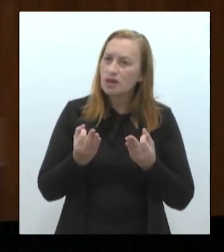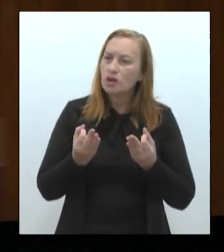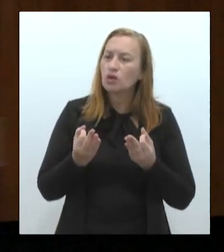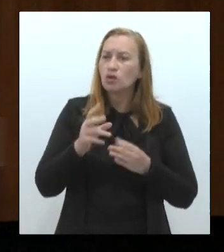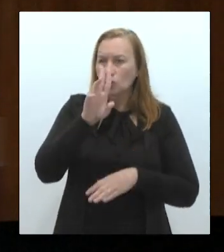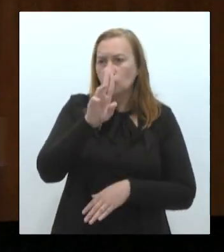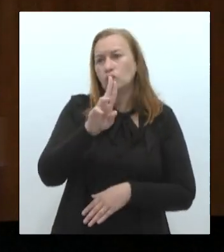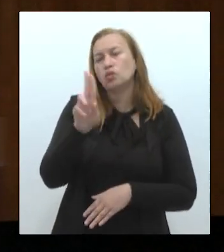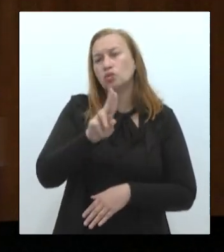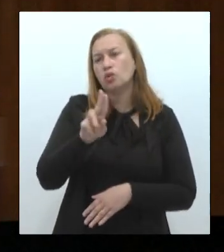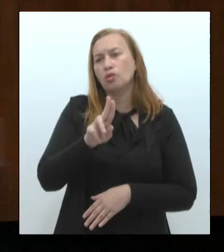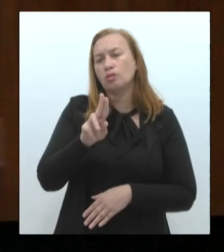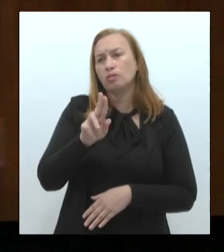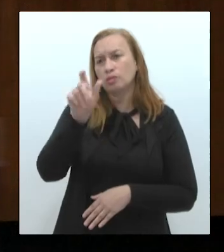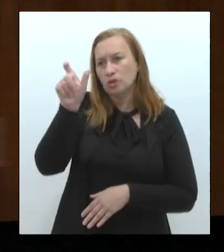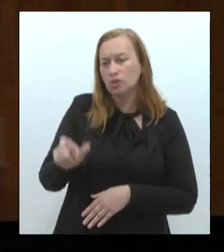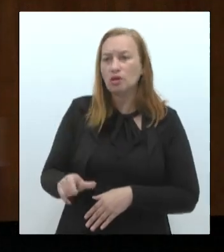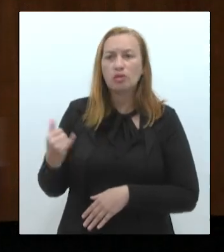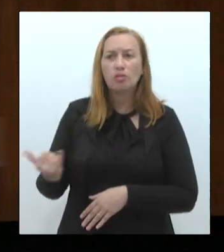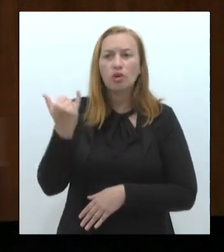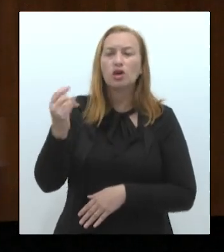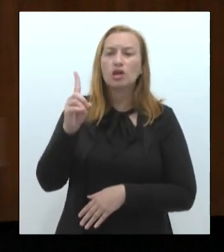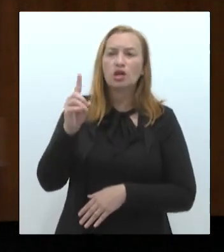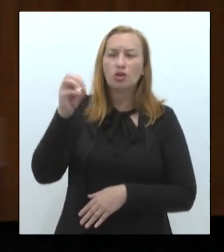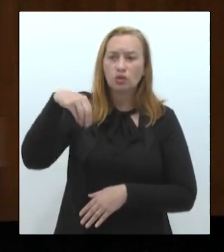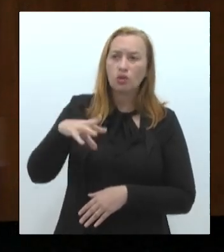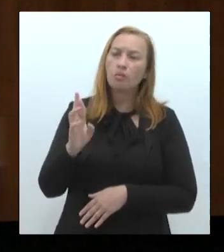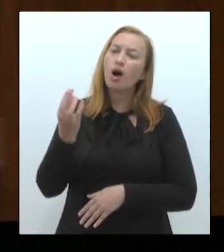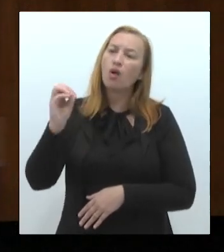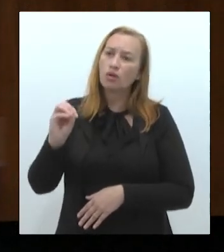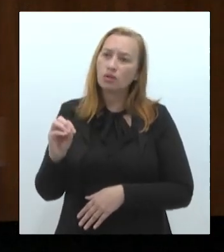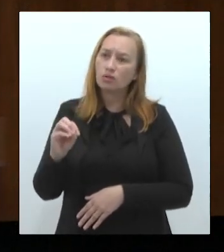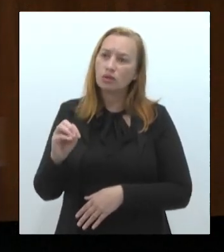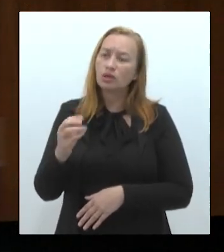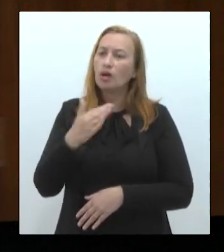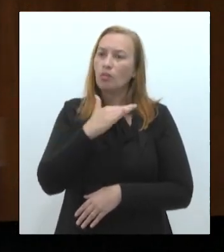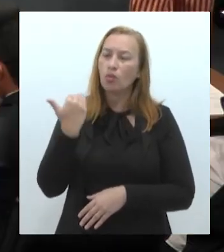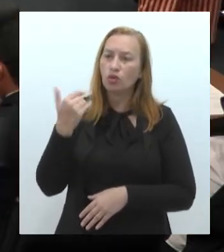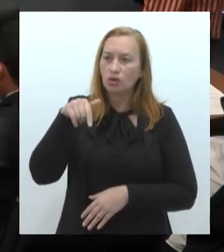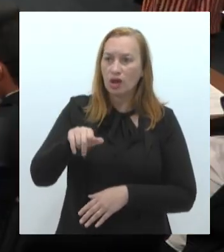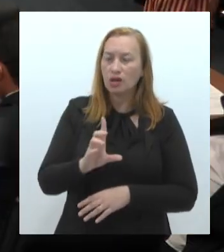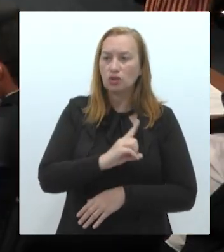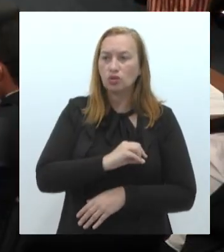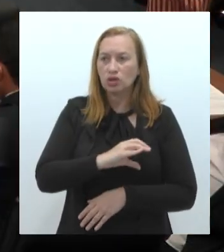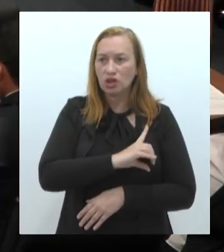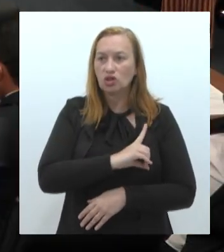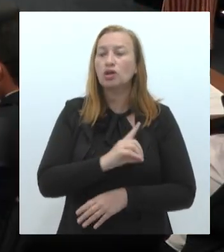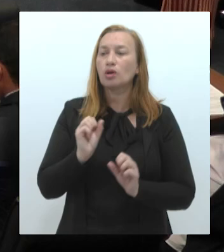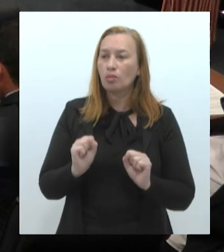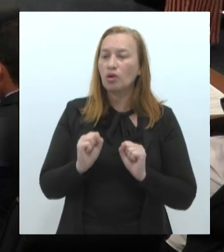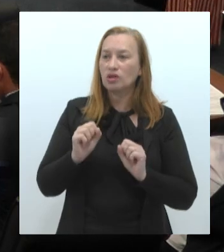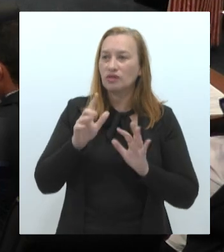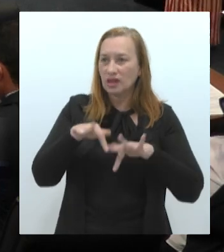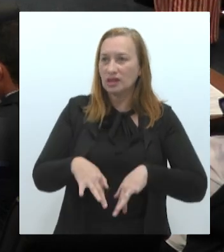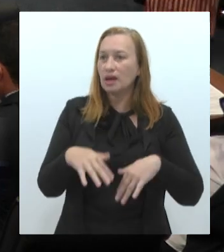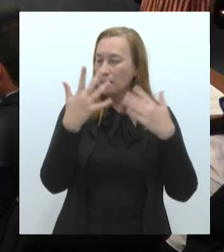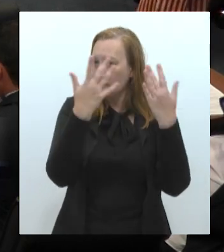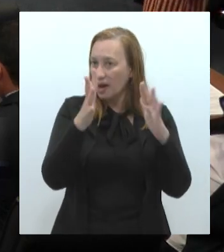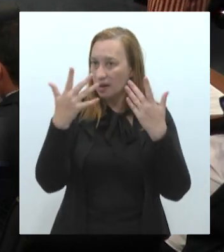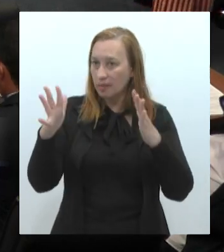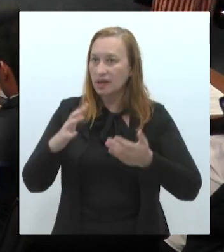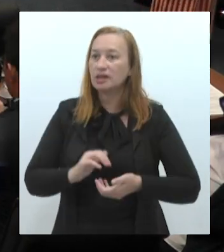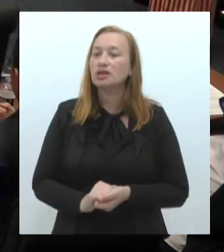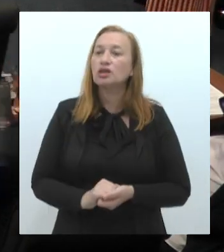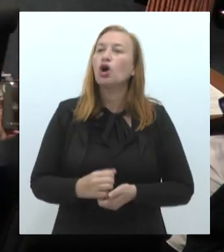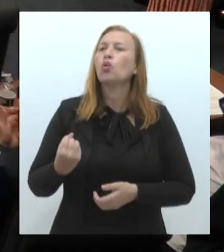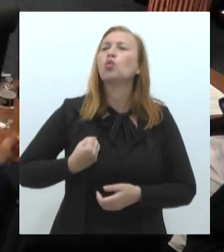tão importante que é o Dom Mauro Morelli, que está sepultado em Duque de Caxias. Beleza, então eu posso concluir, então. Tem um número então, parabéns, depois deputado.